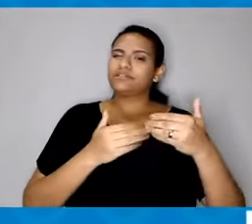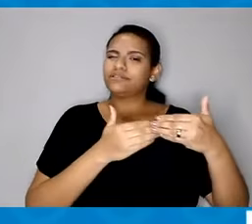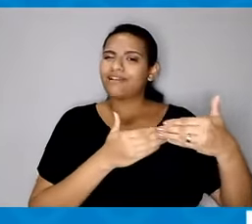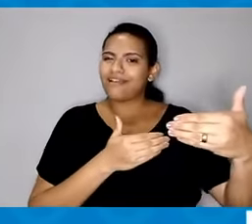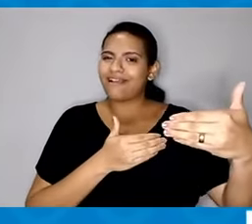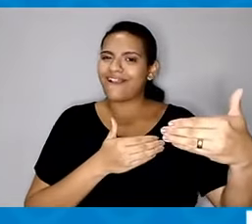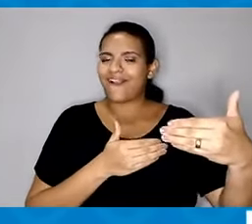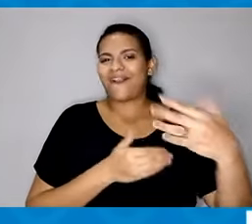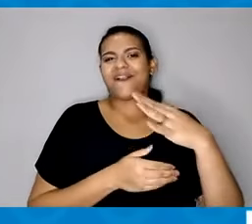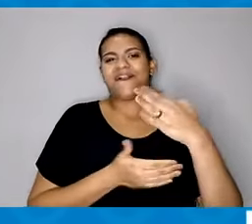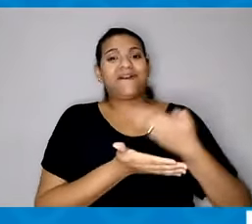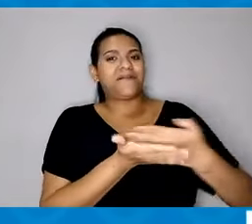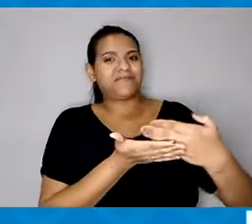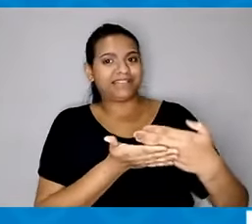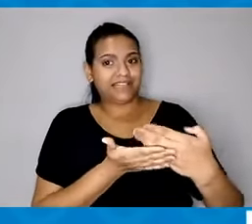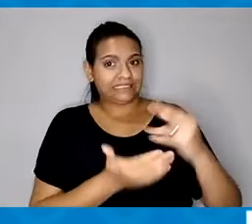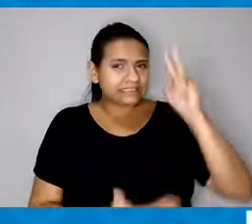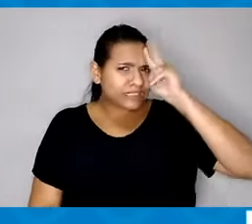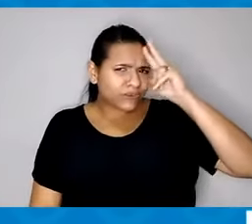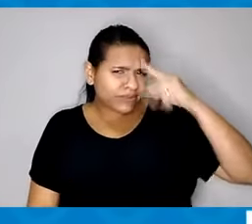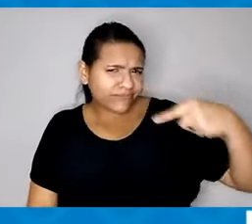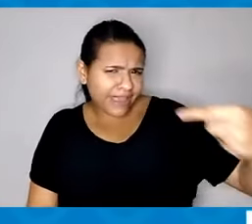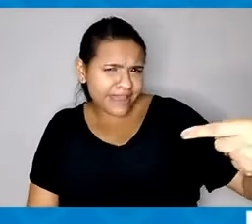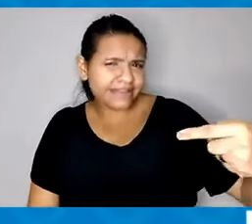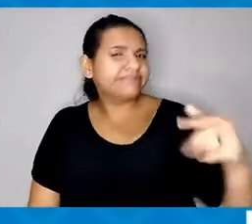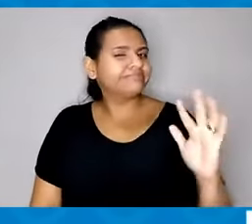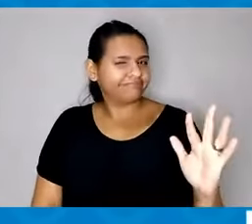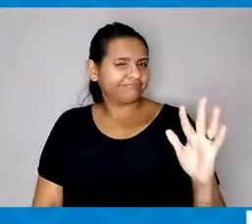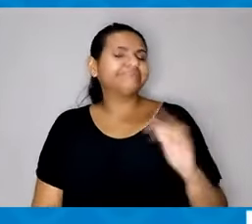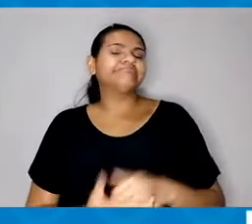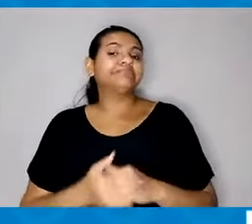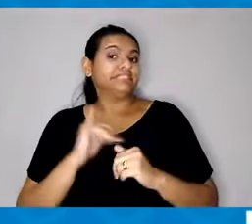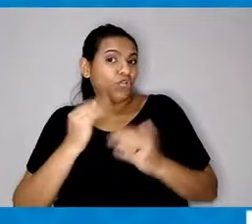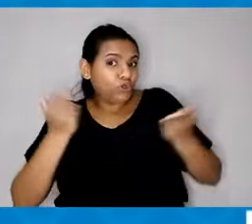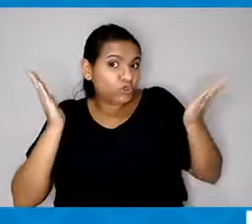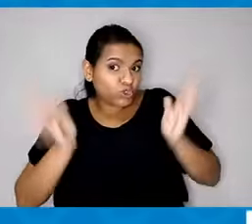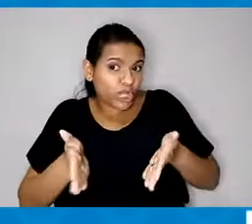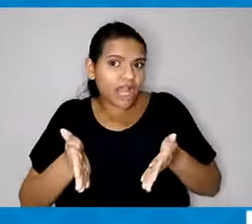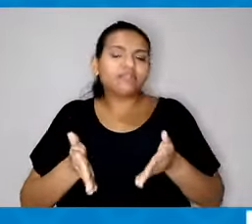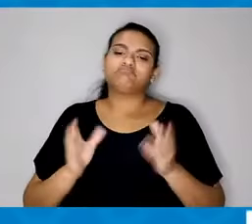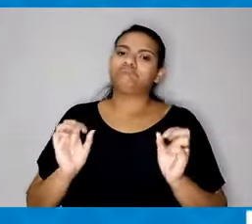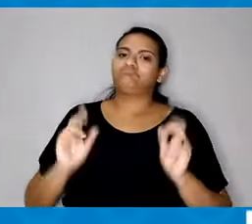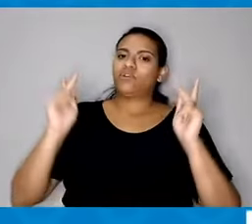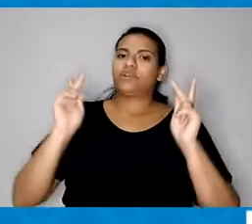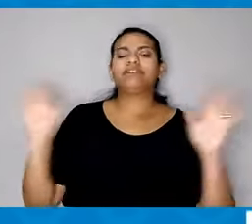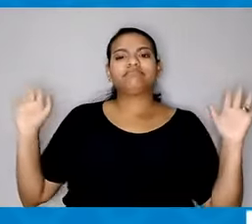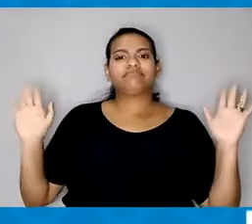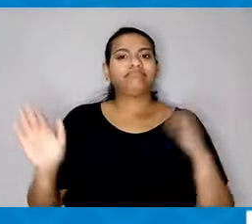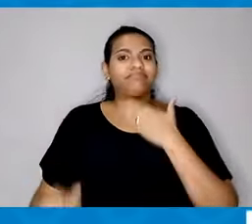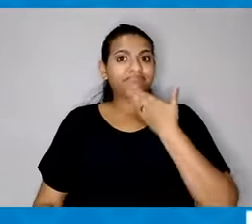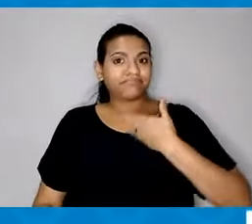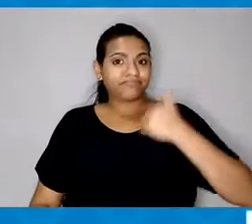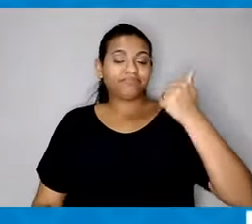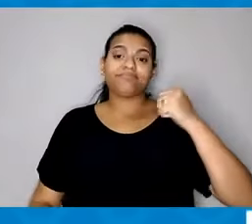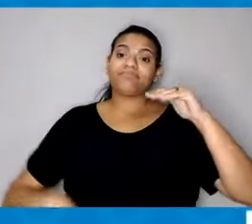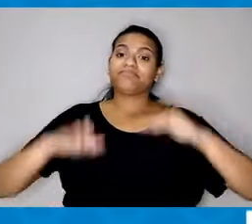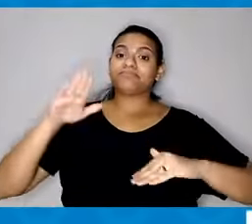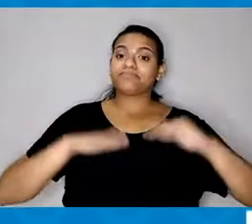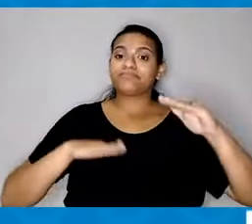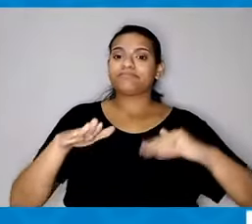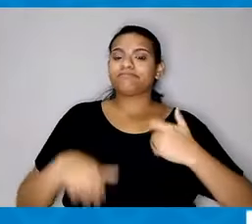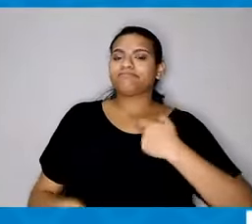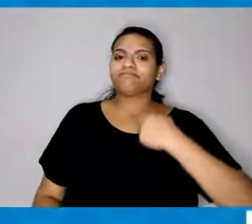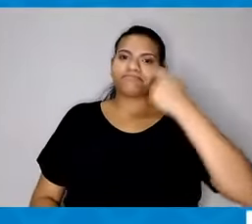Claro, se já não existe. Infelizmente, muitas vezes eu identifico que o professor ou a professora, ele está muito